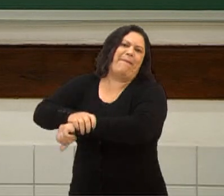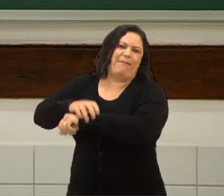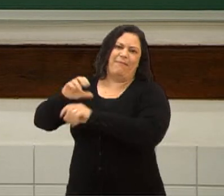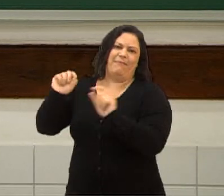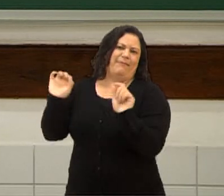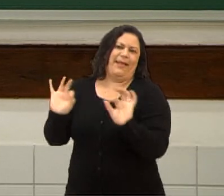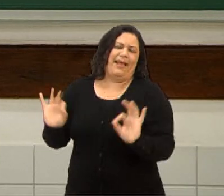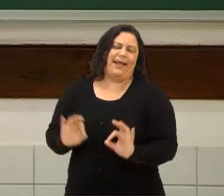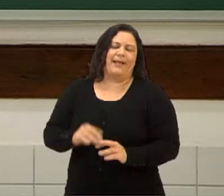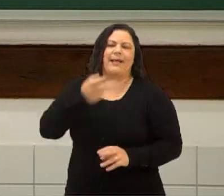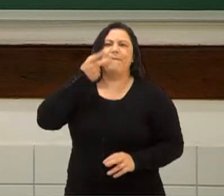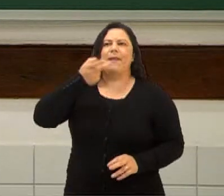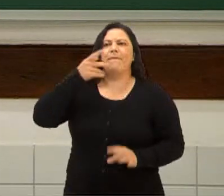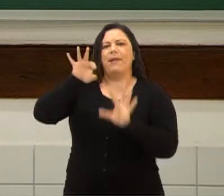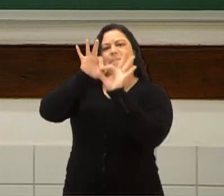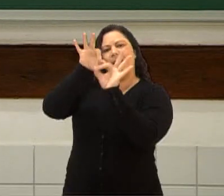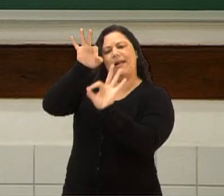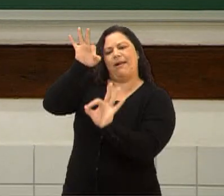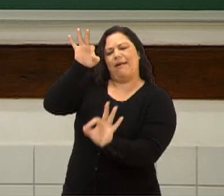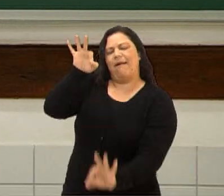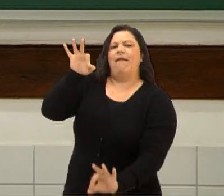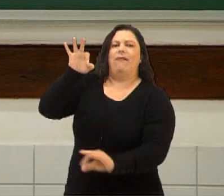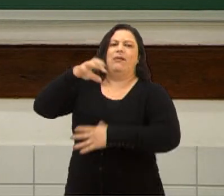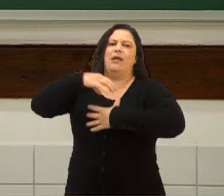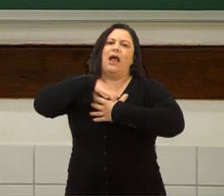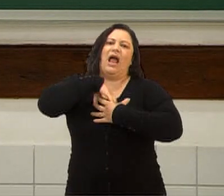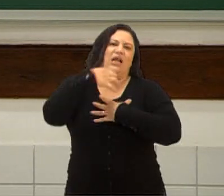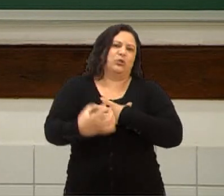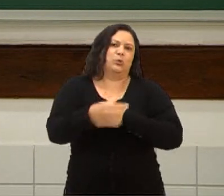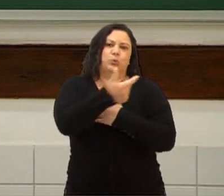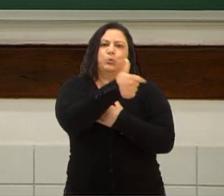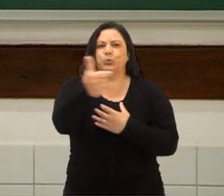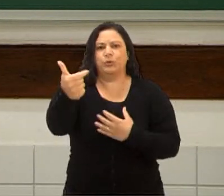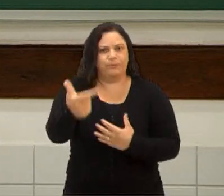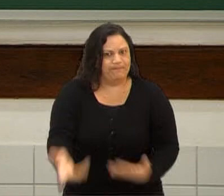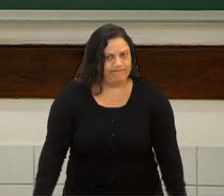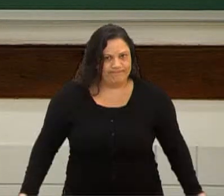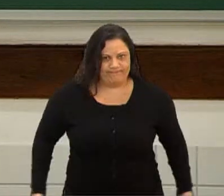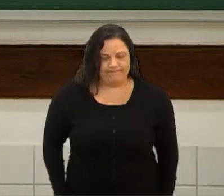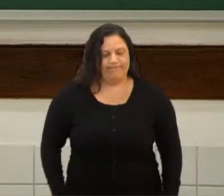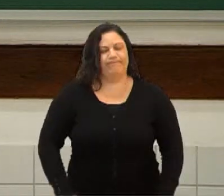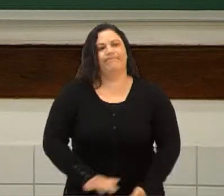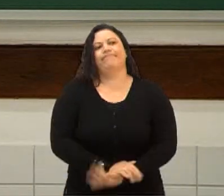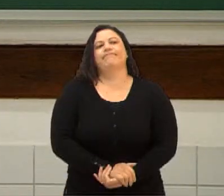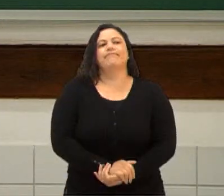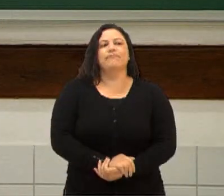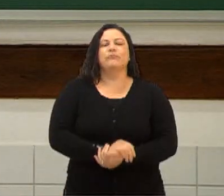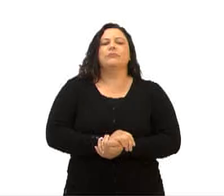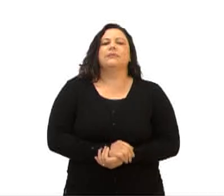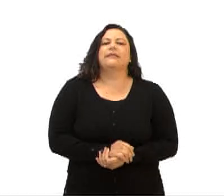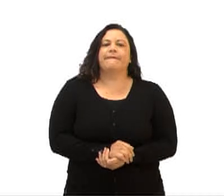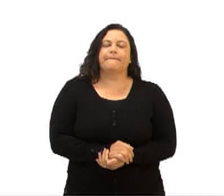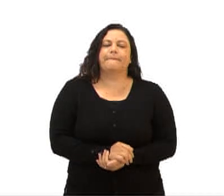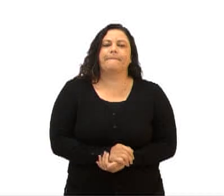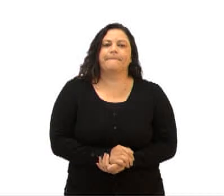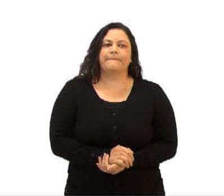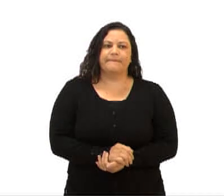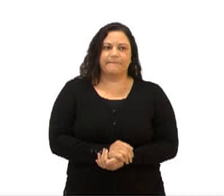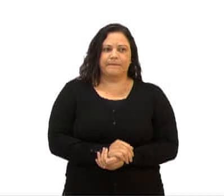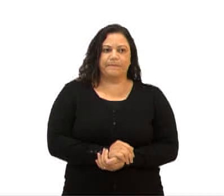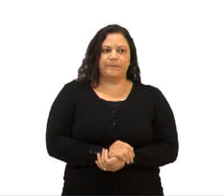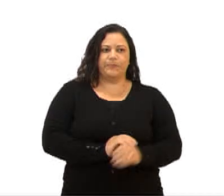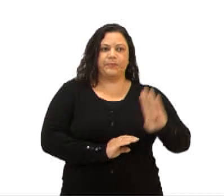que fala muito nem sempre ela age. É nesse sentido. Letter B. I'm sorry that